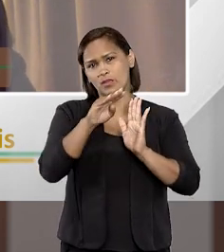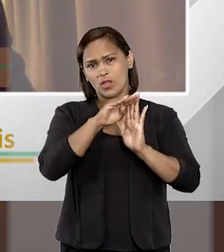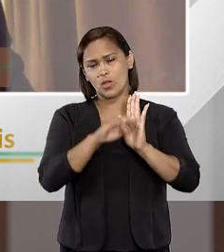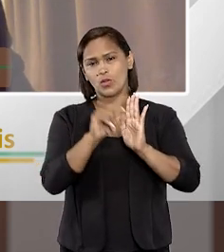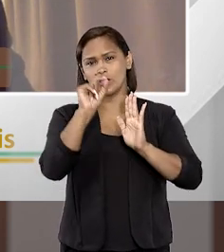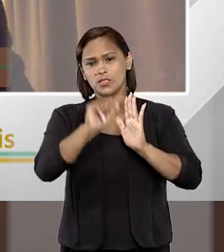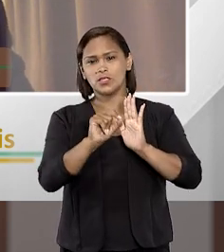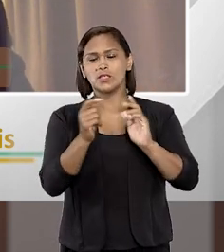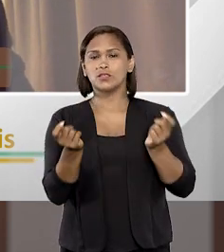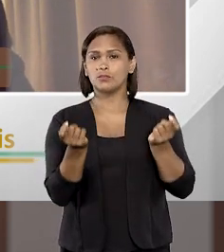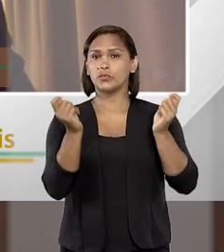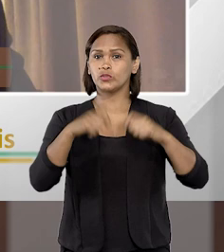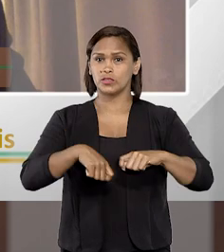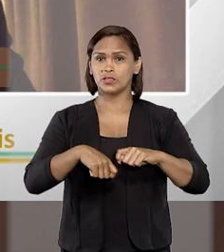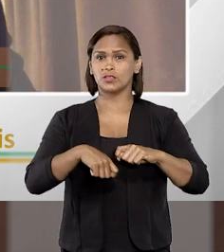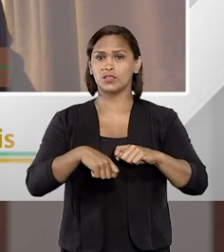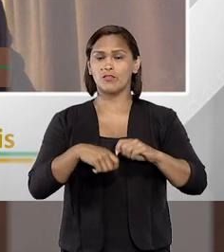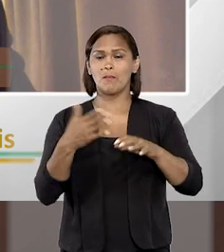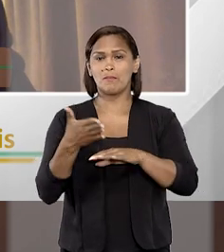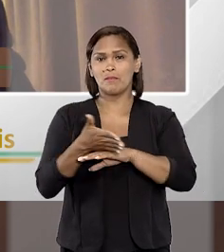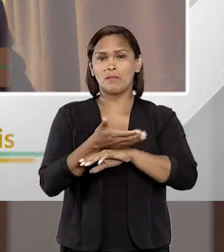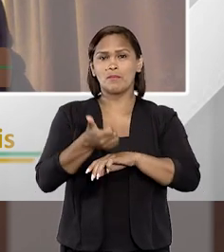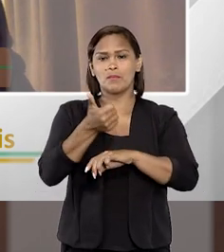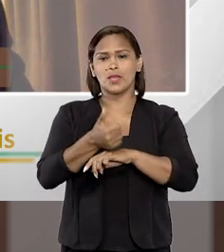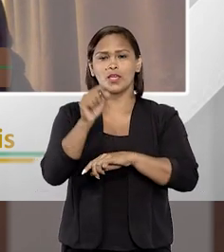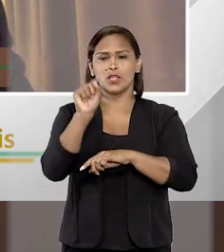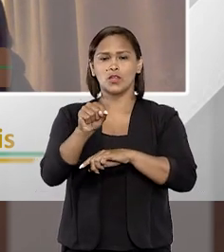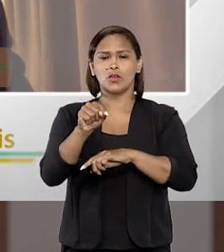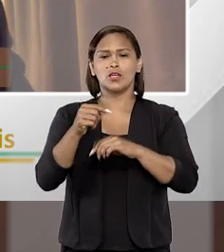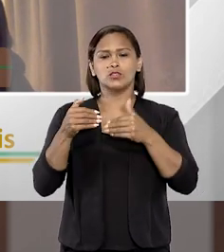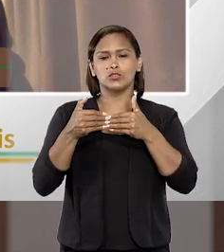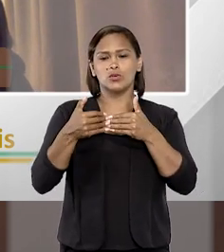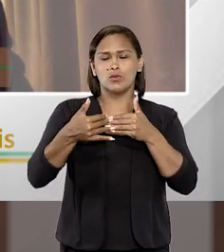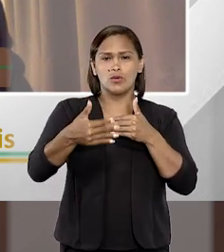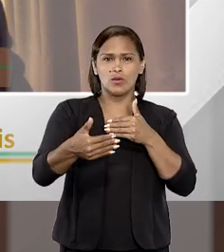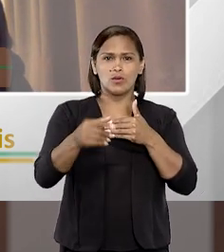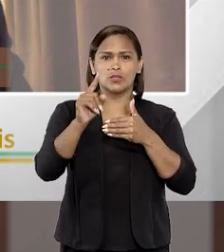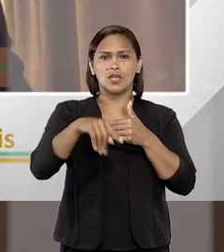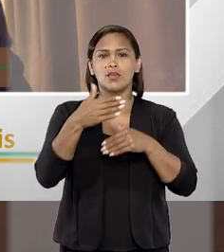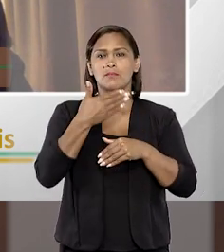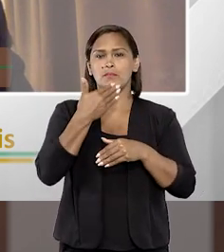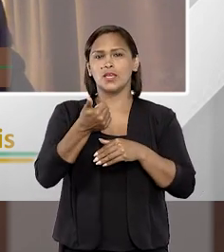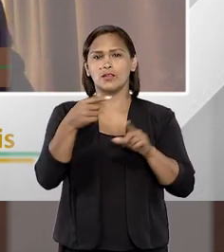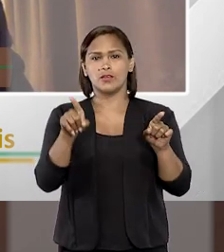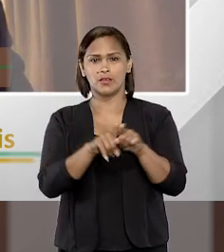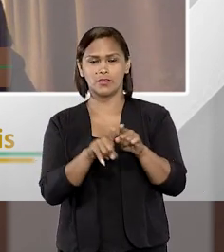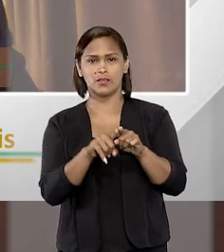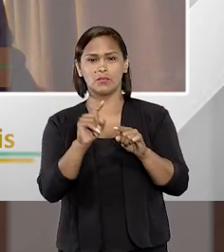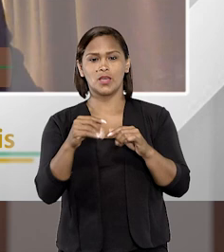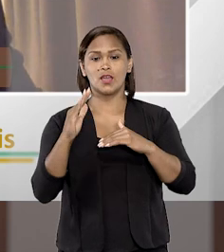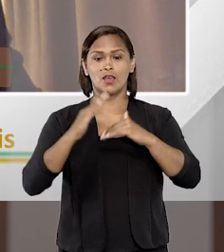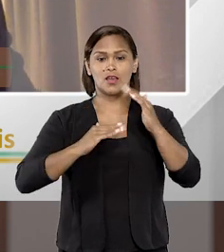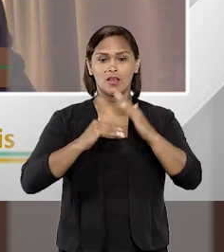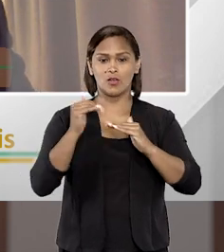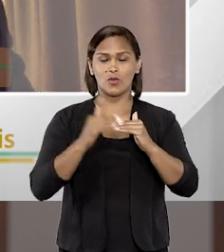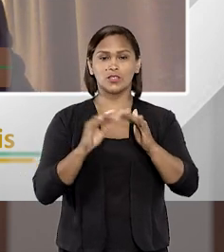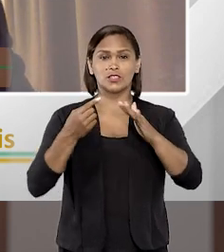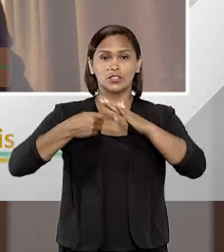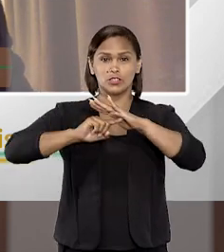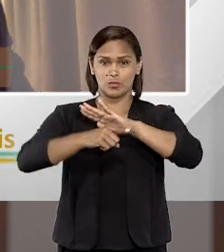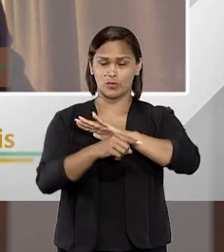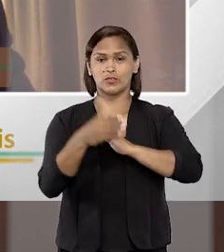em condição de aprimorar esses procedimentos e melhorar portanto a qualidade a